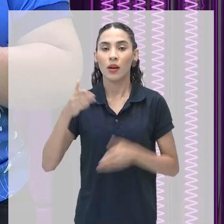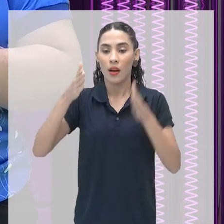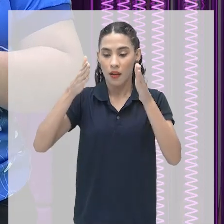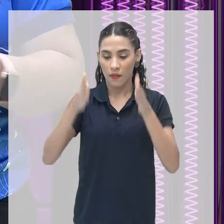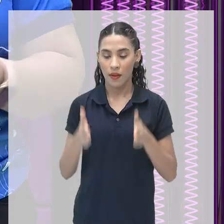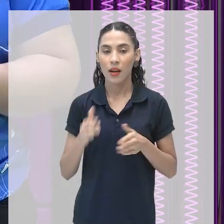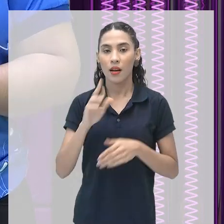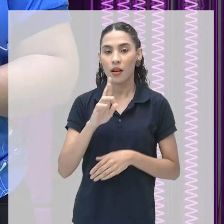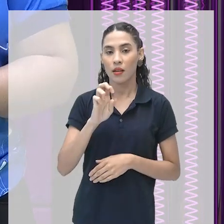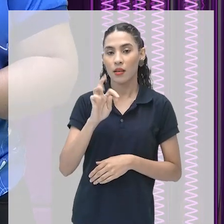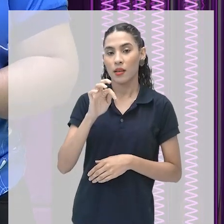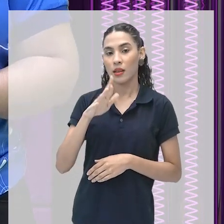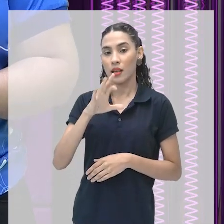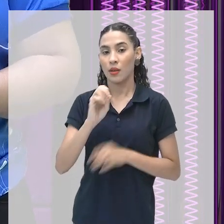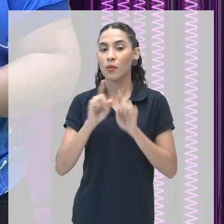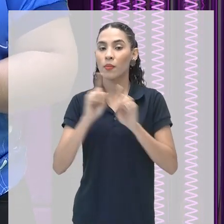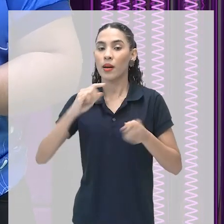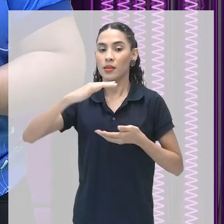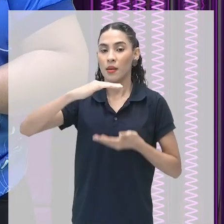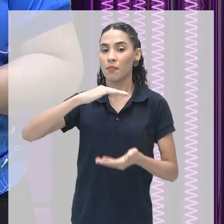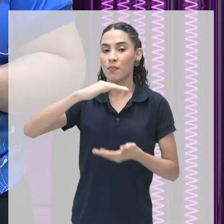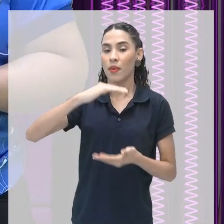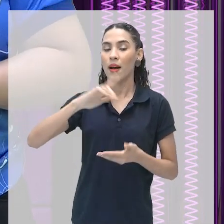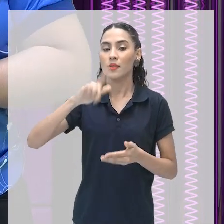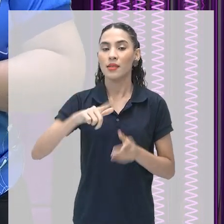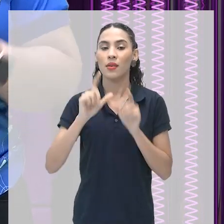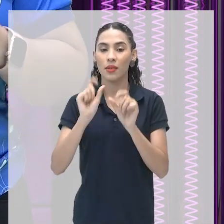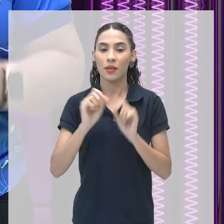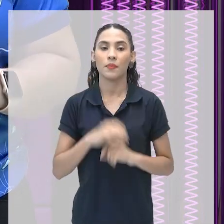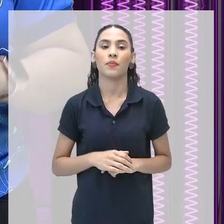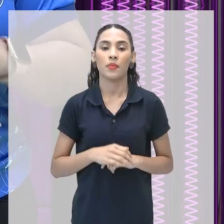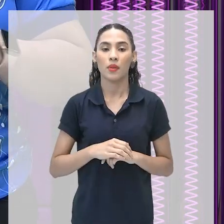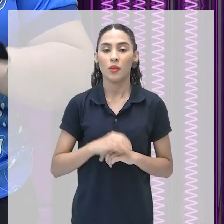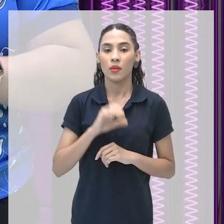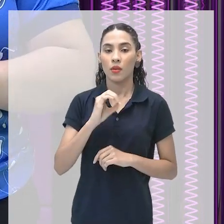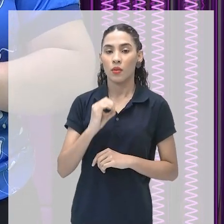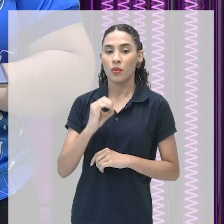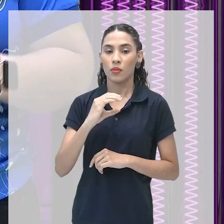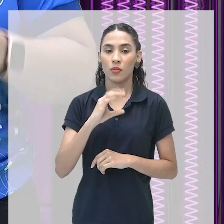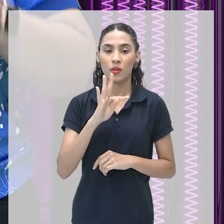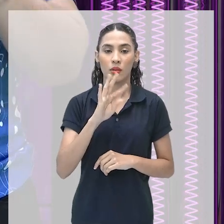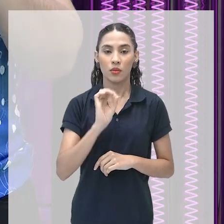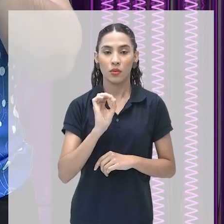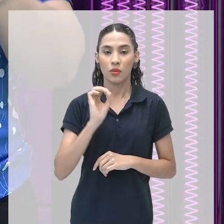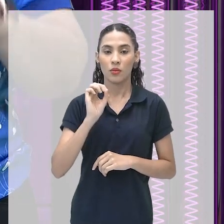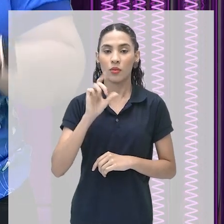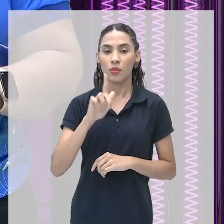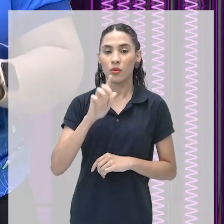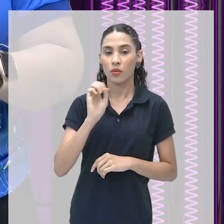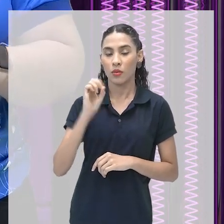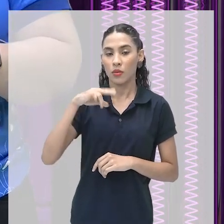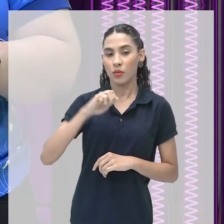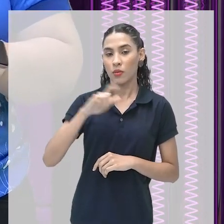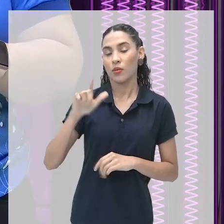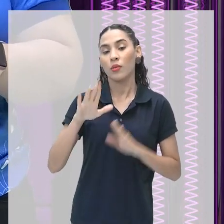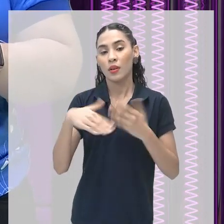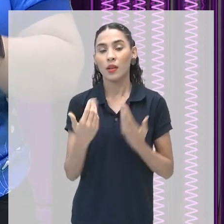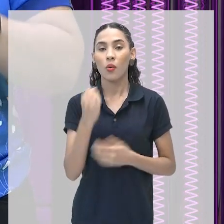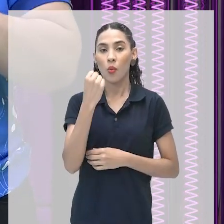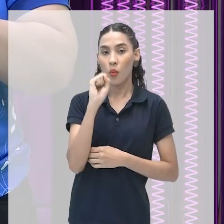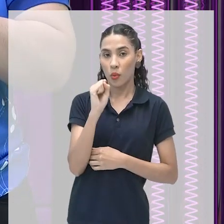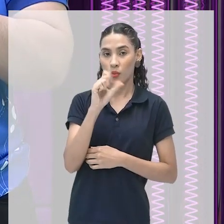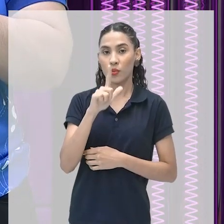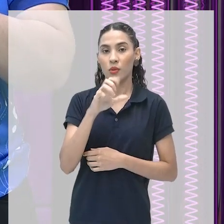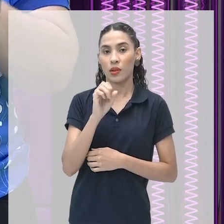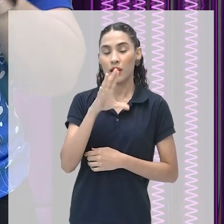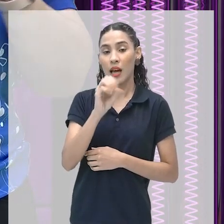sendo retangulares, mas as bases, elas são formadas por octógonos. Então, cada base aí tem 8 lados. Se a